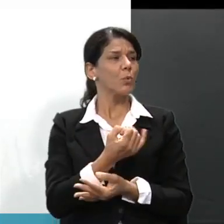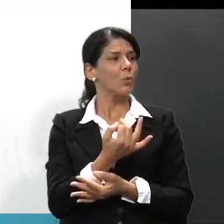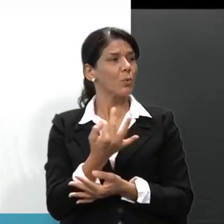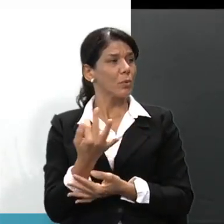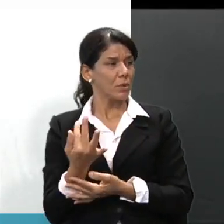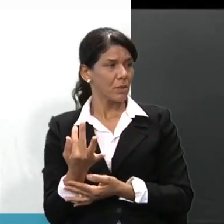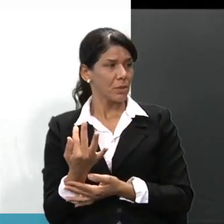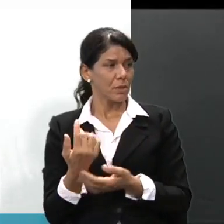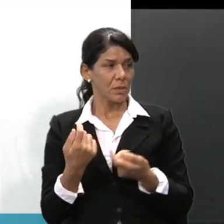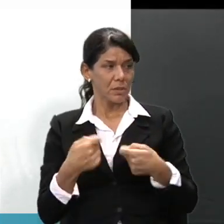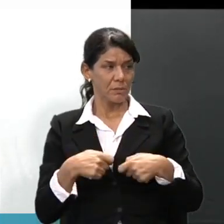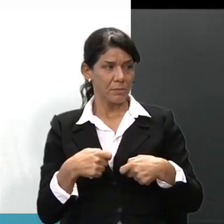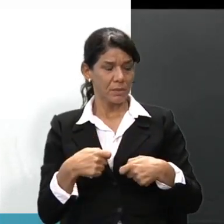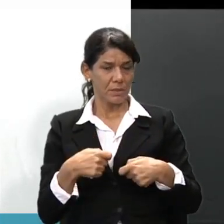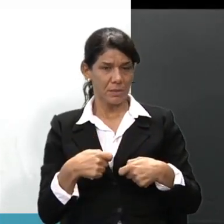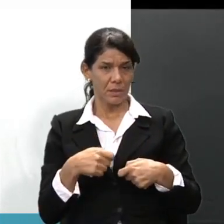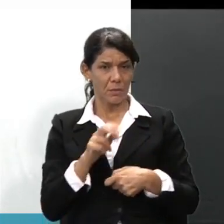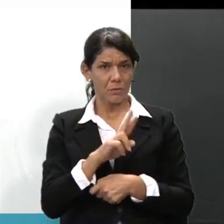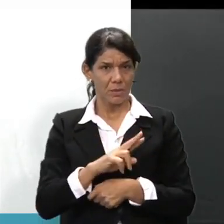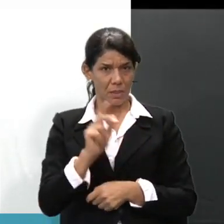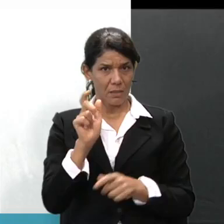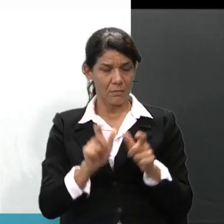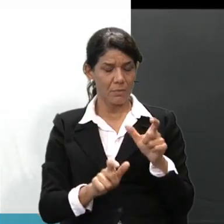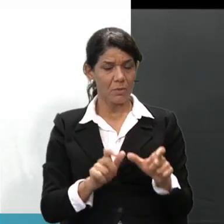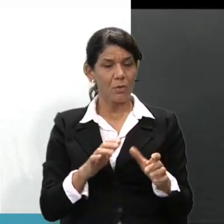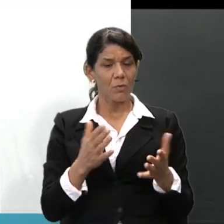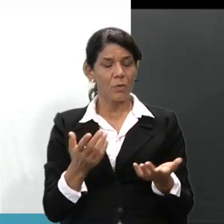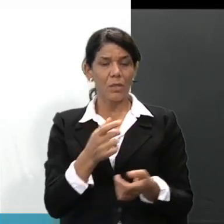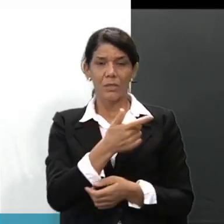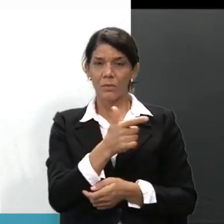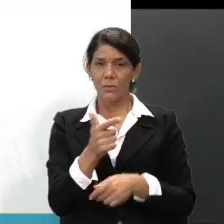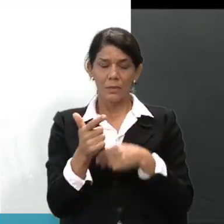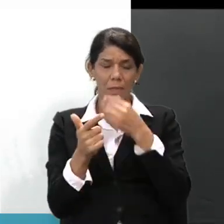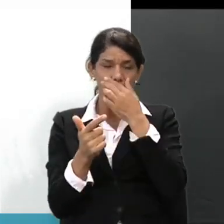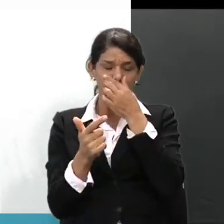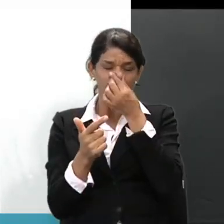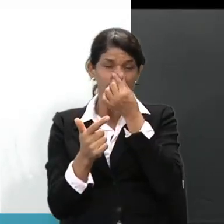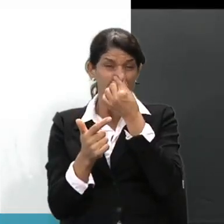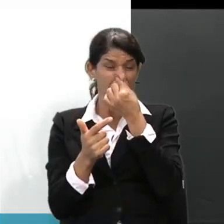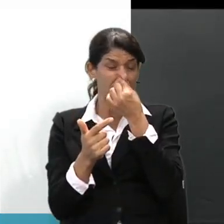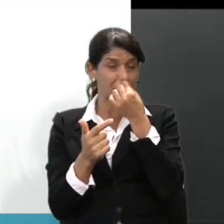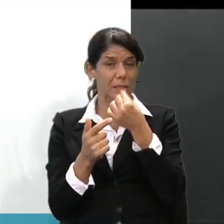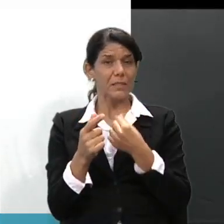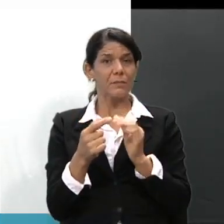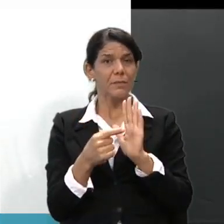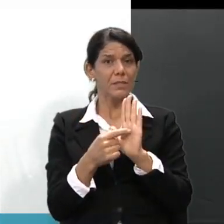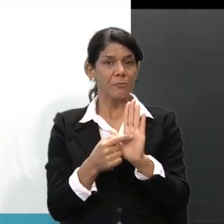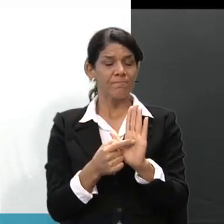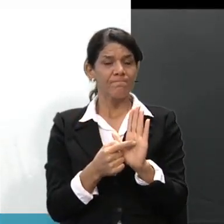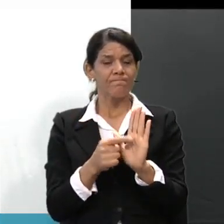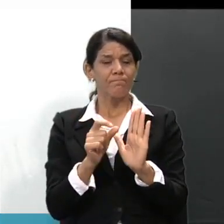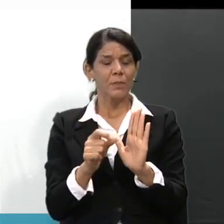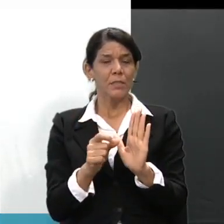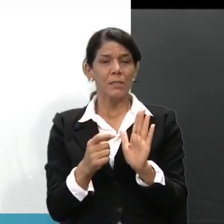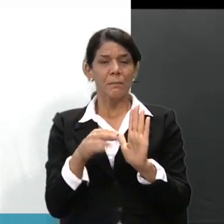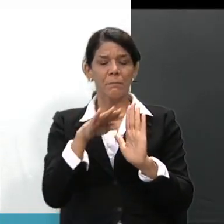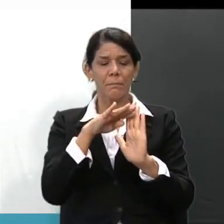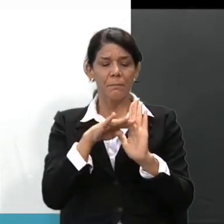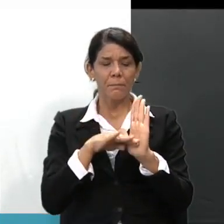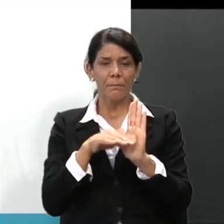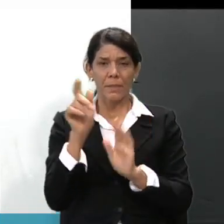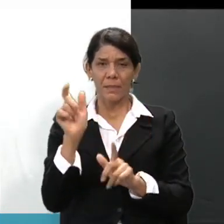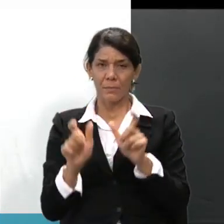quantidade que nós devemos administrar no paciente quando nós não temos a apresentação desejada e prescrita